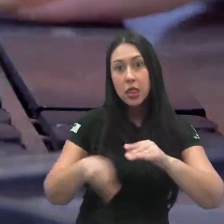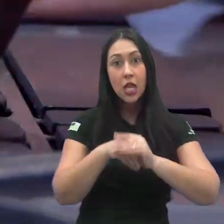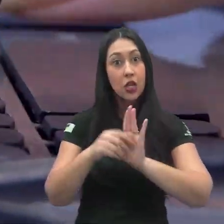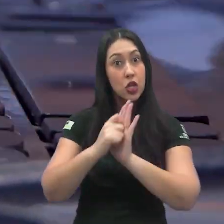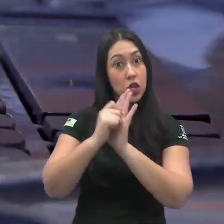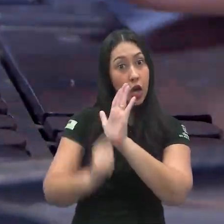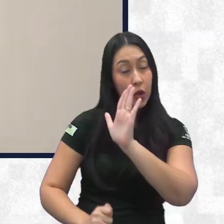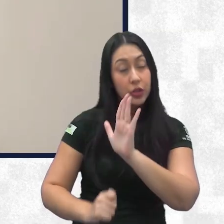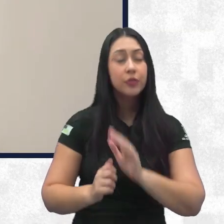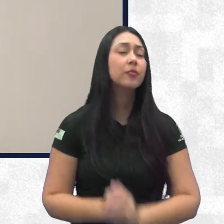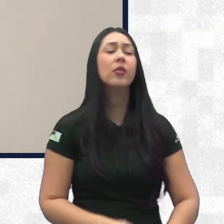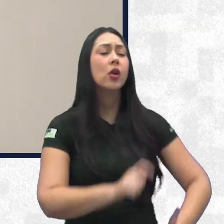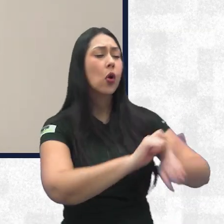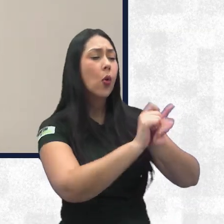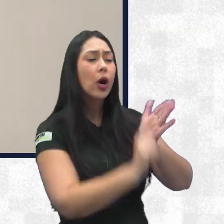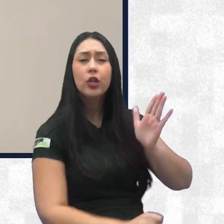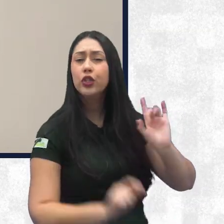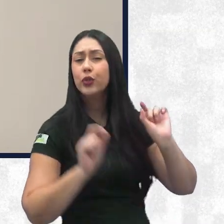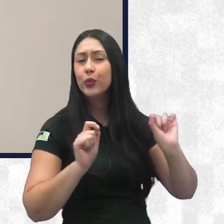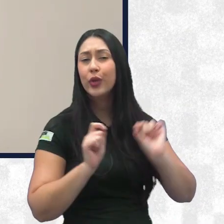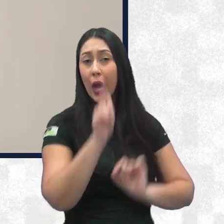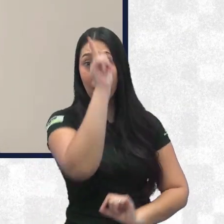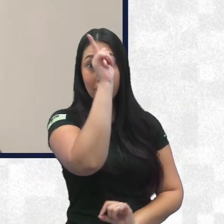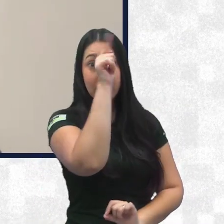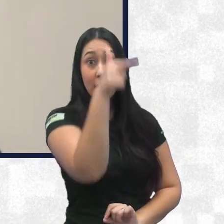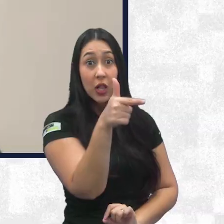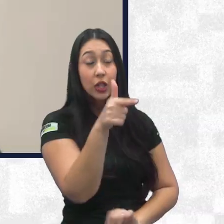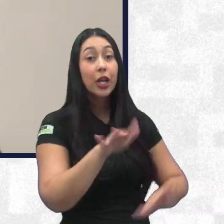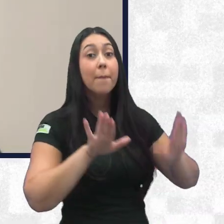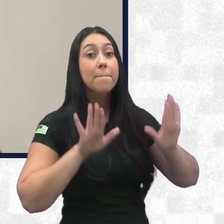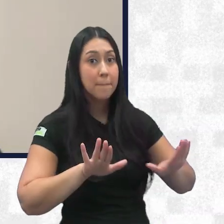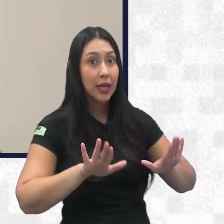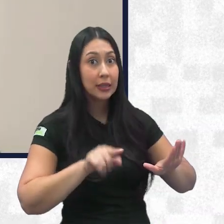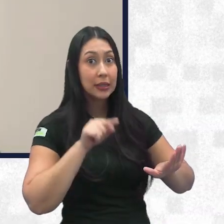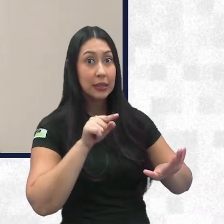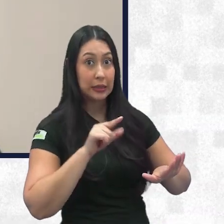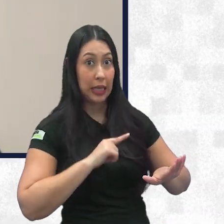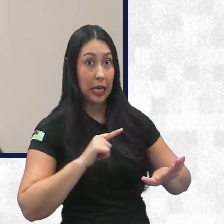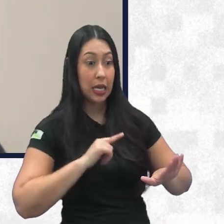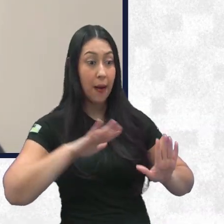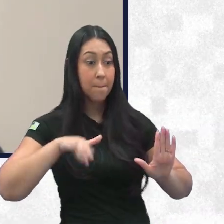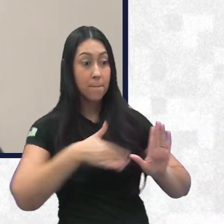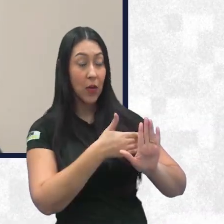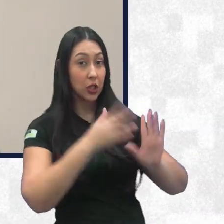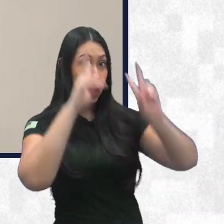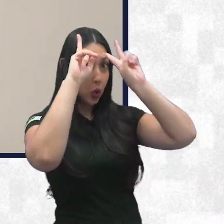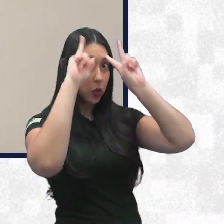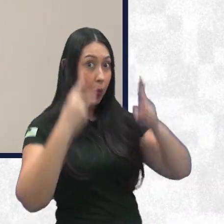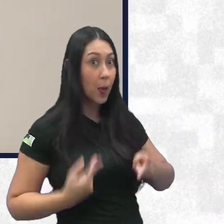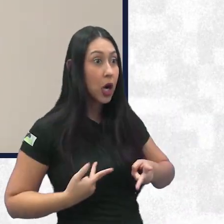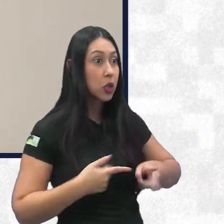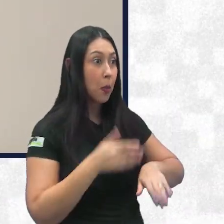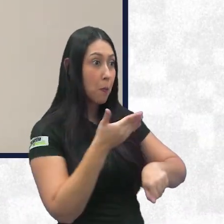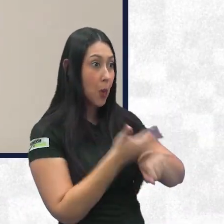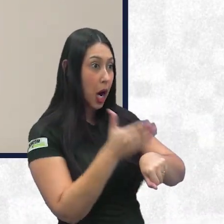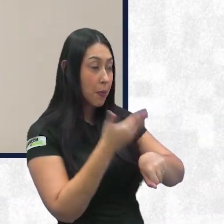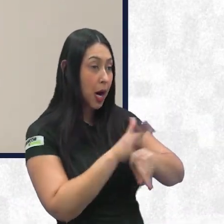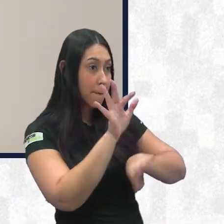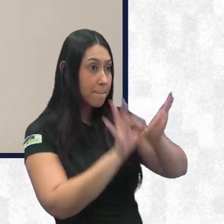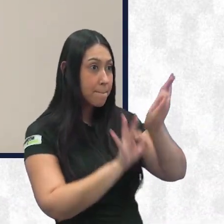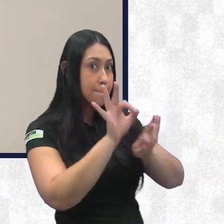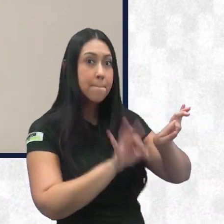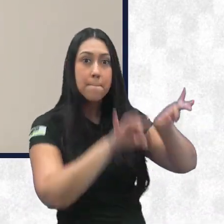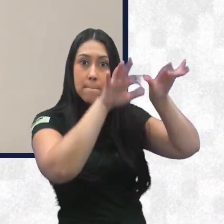nos algoritmos. O algoritmo ele é uma sequência lógica matemática, mas ele é treinado por humanos e os